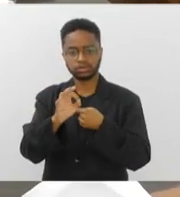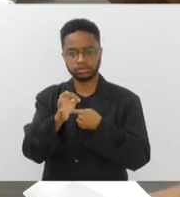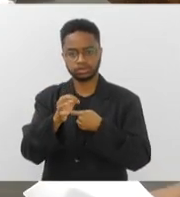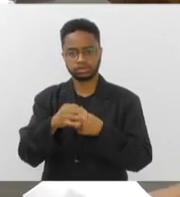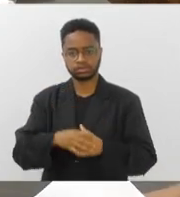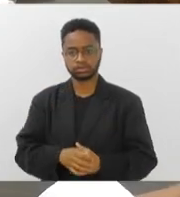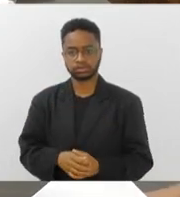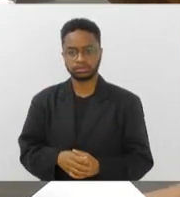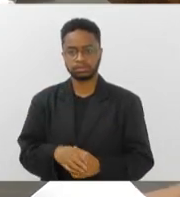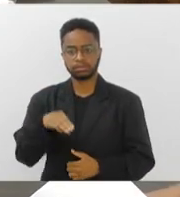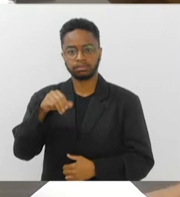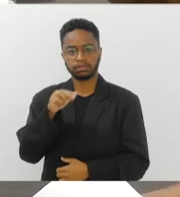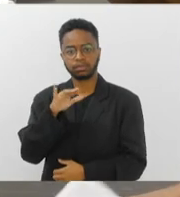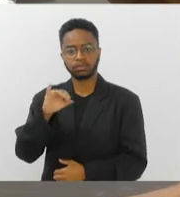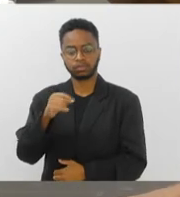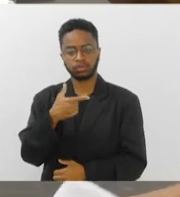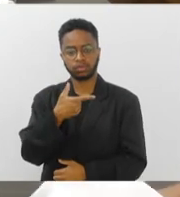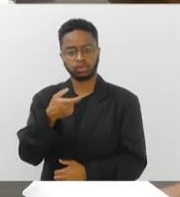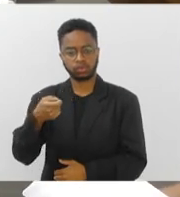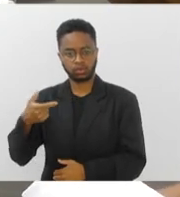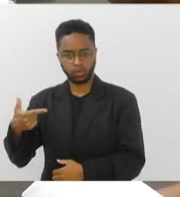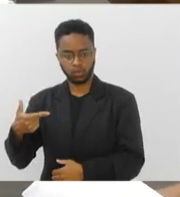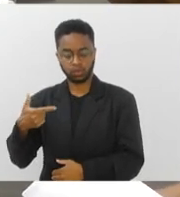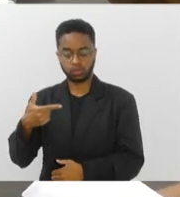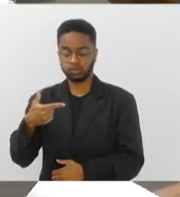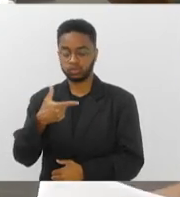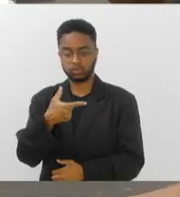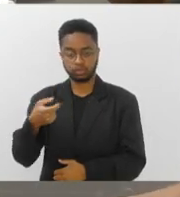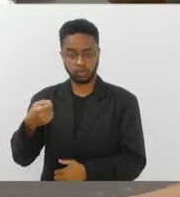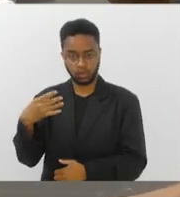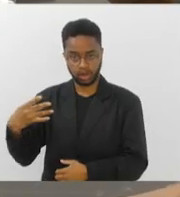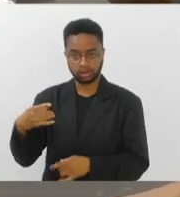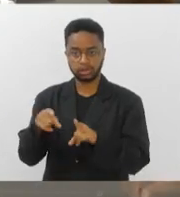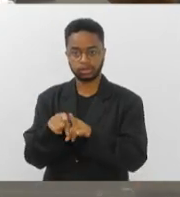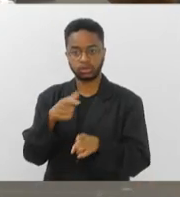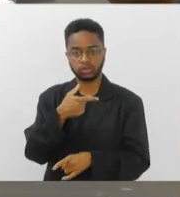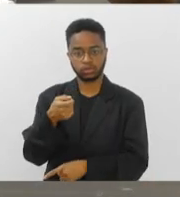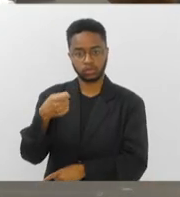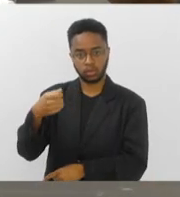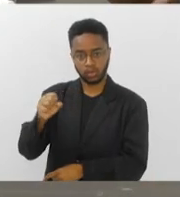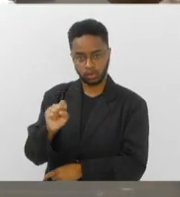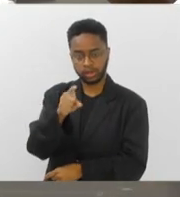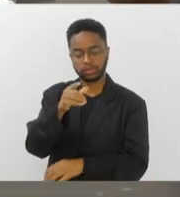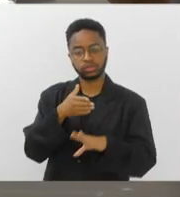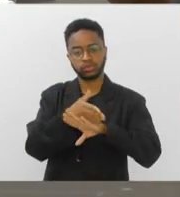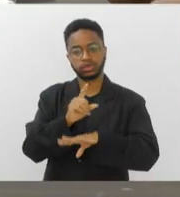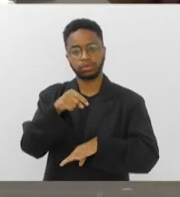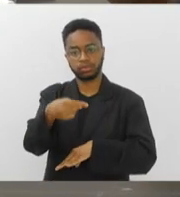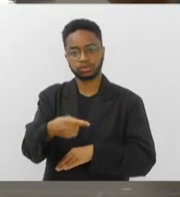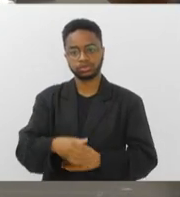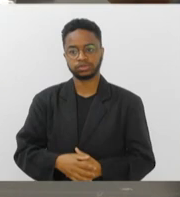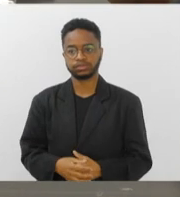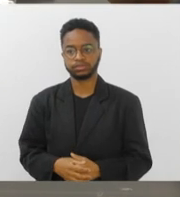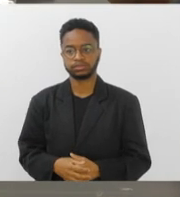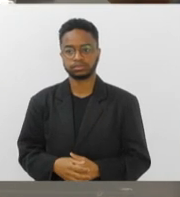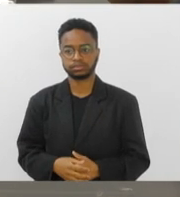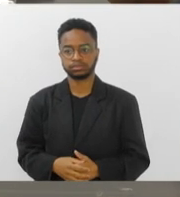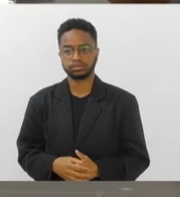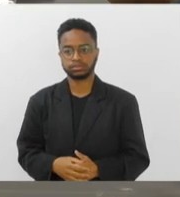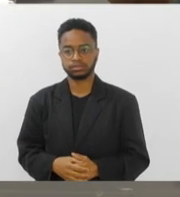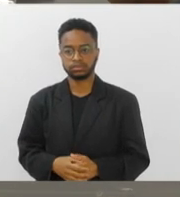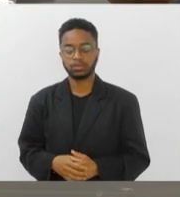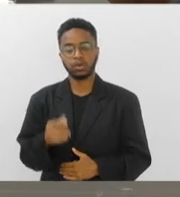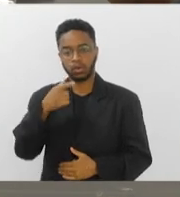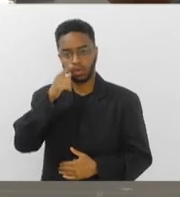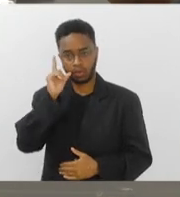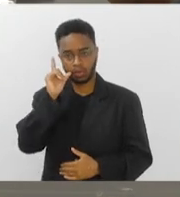teve... O Márcio foi vereador em 2004 e 2008. O deputado assumiu o mandato posteriormente. De fato, ontem tive a